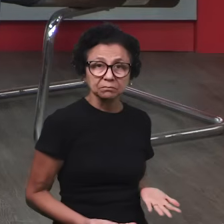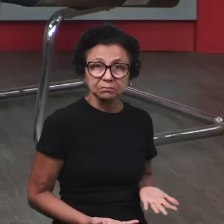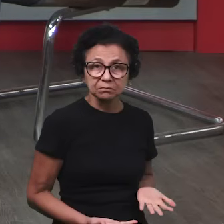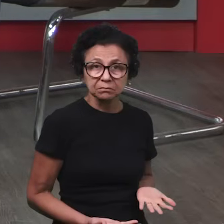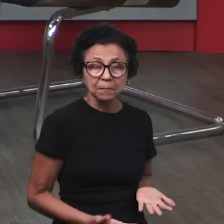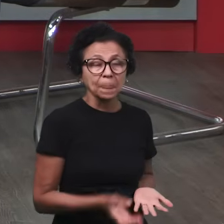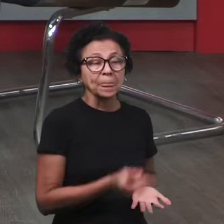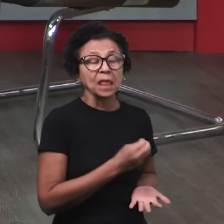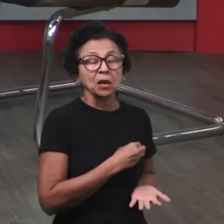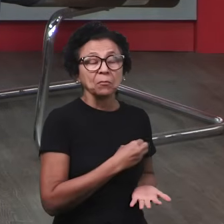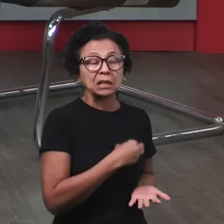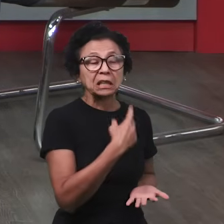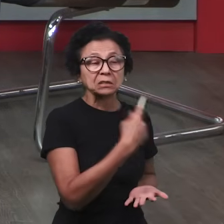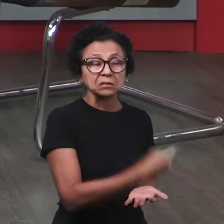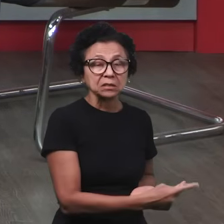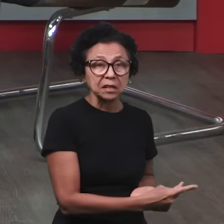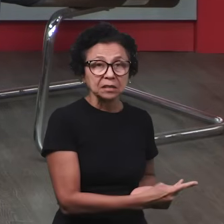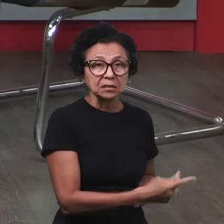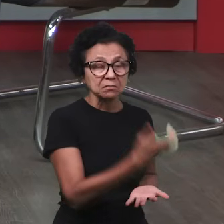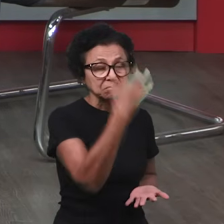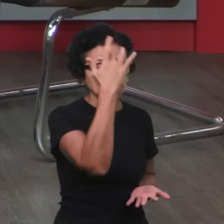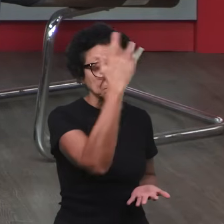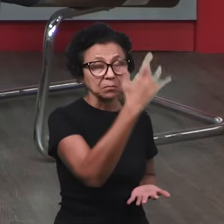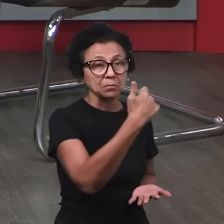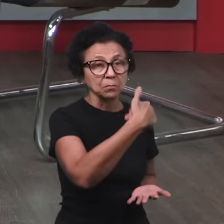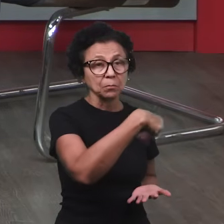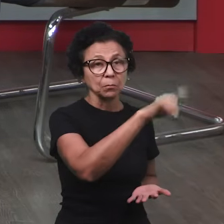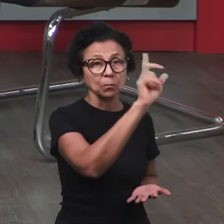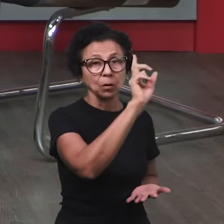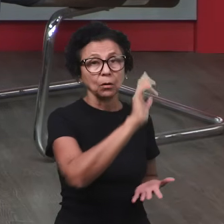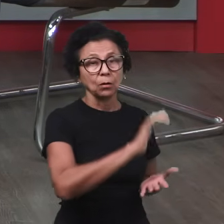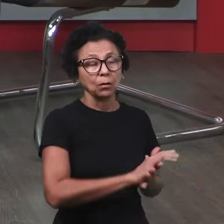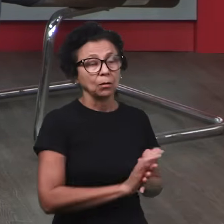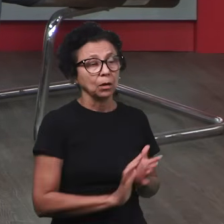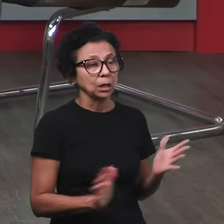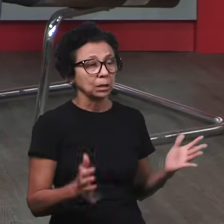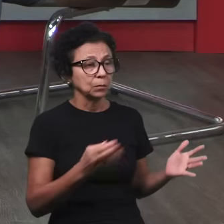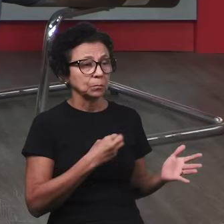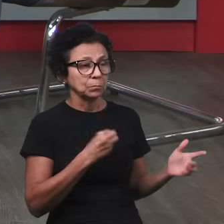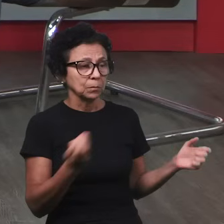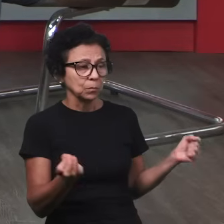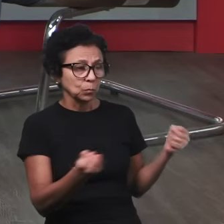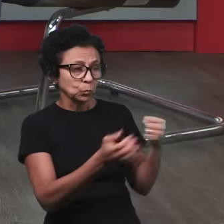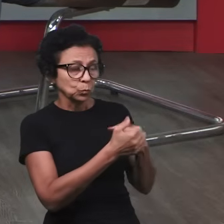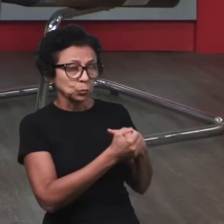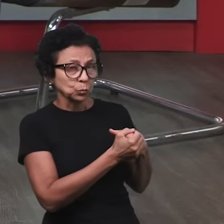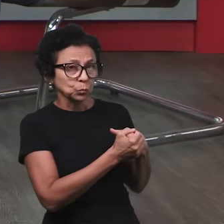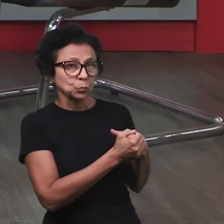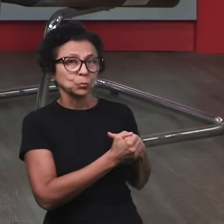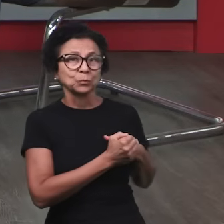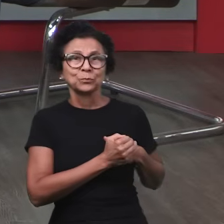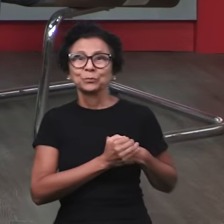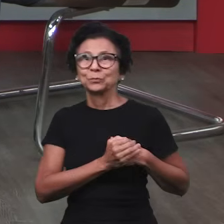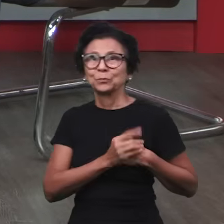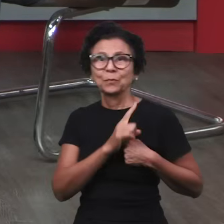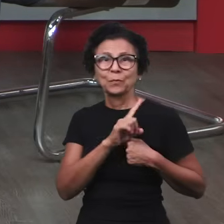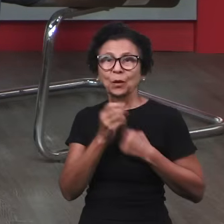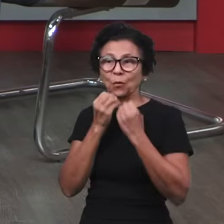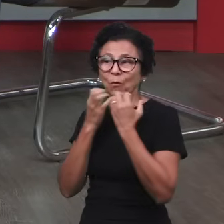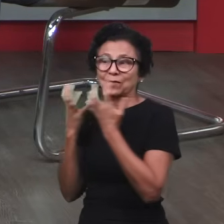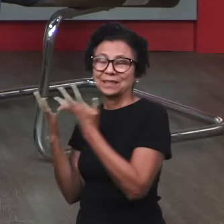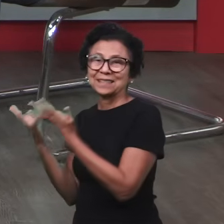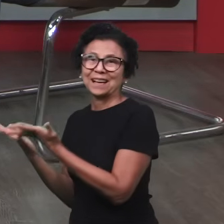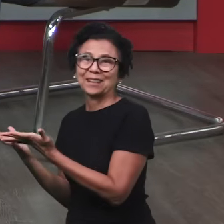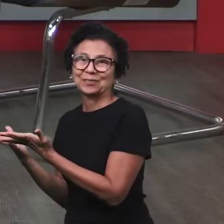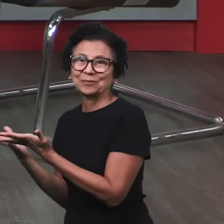até hoje ninguém sabe qual é o pecado deles, porque eles foram embora e levaram consigo o pecado. Porque o pecado não confessado,